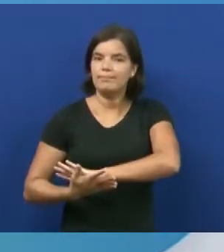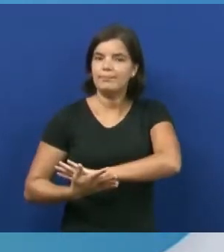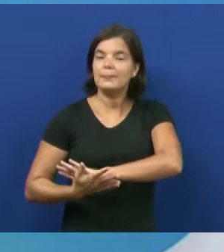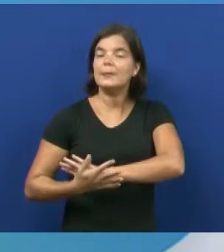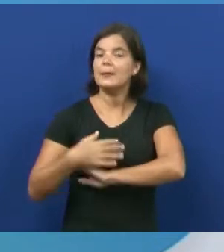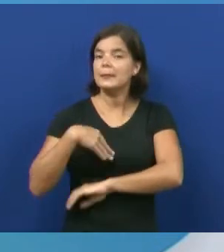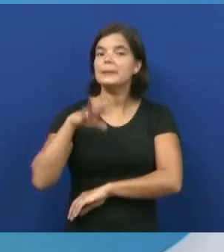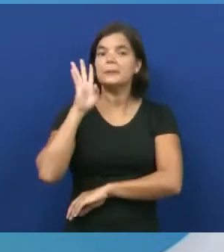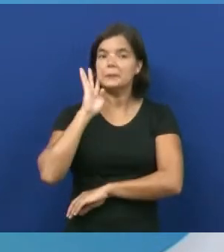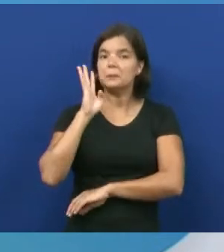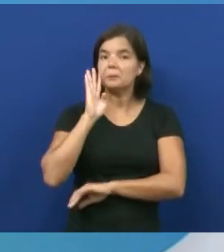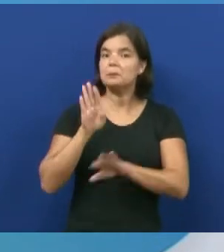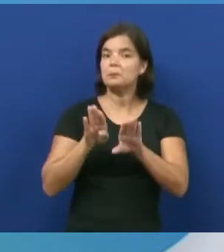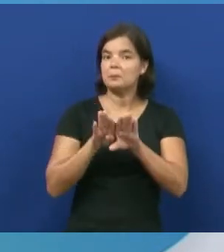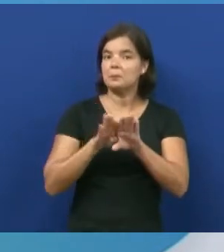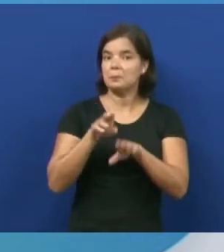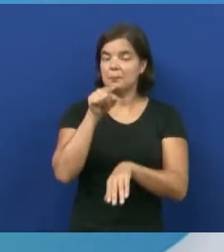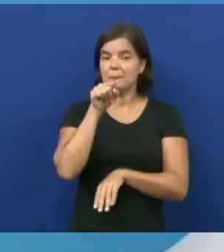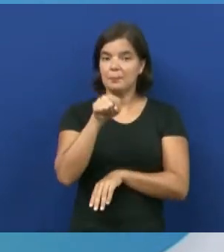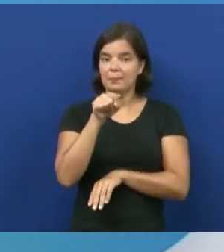seria interessante que você